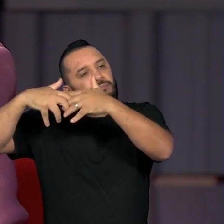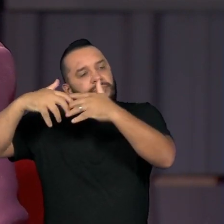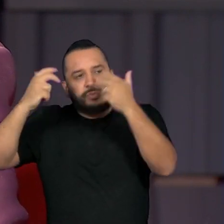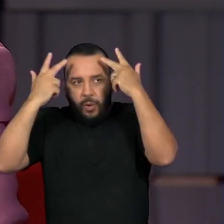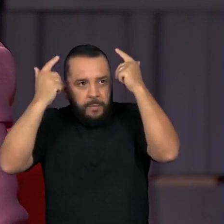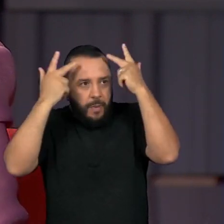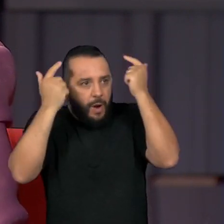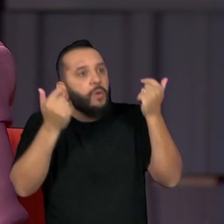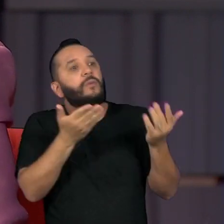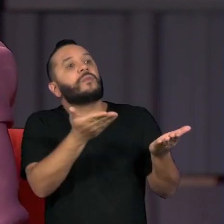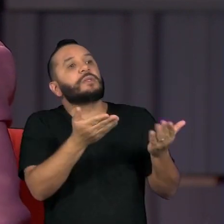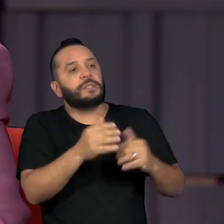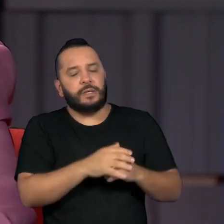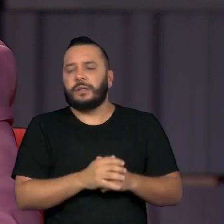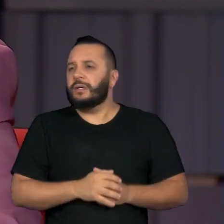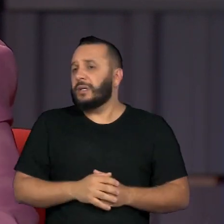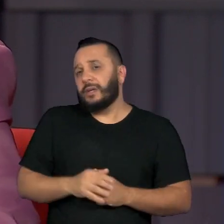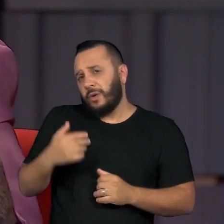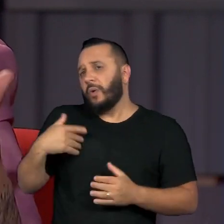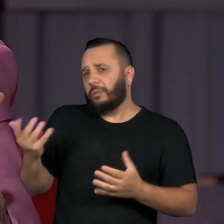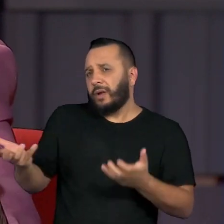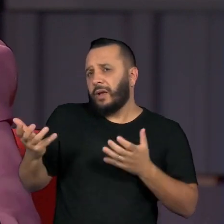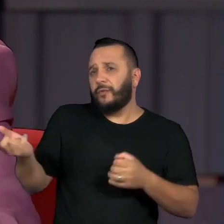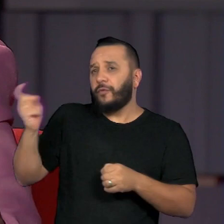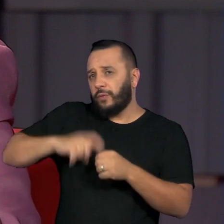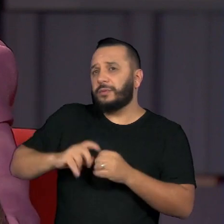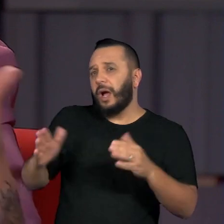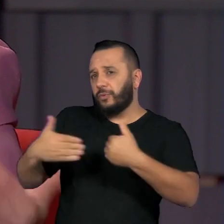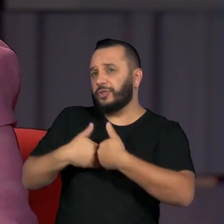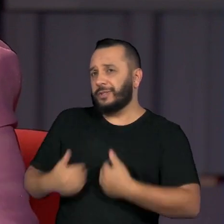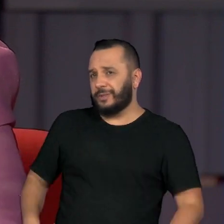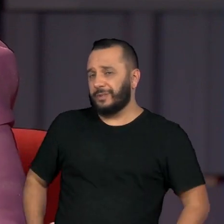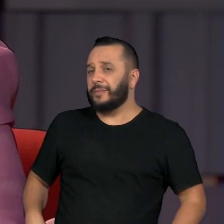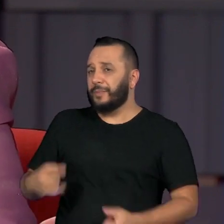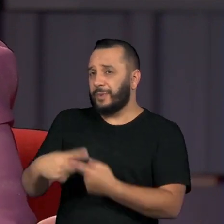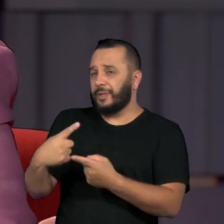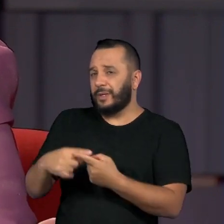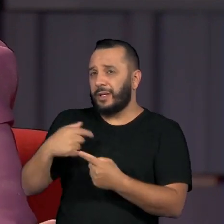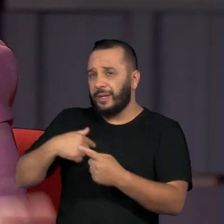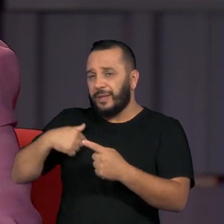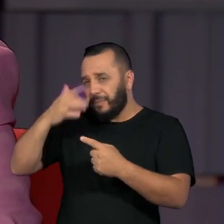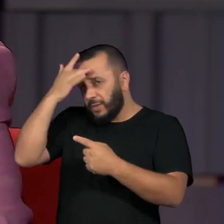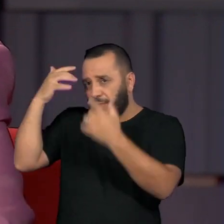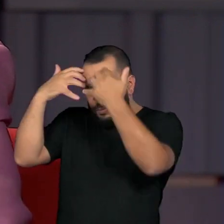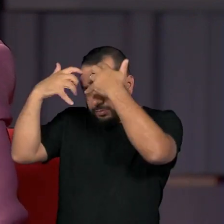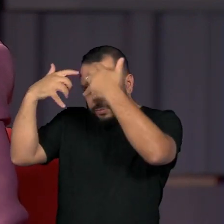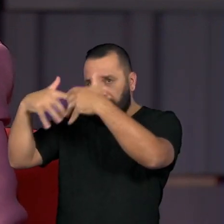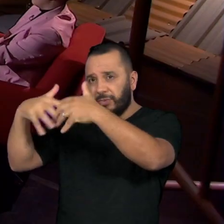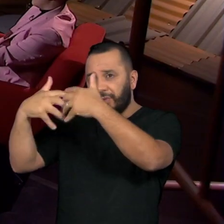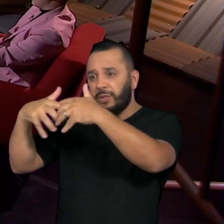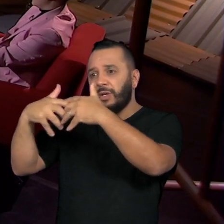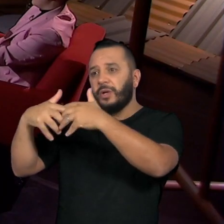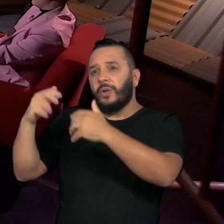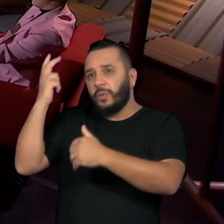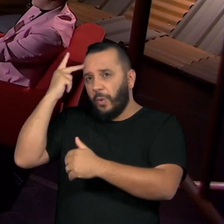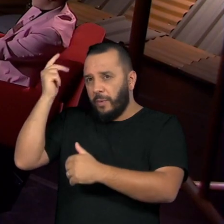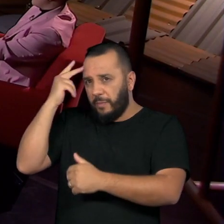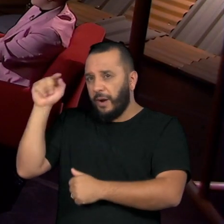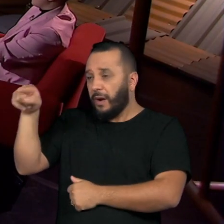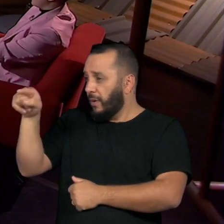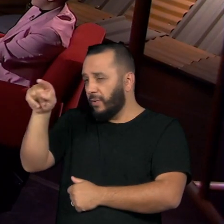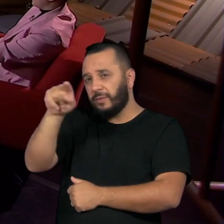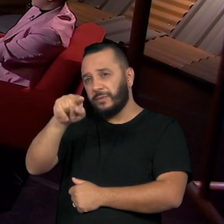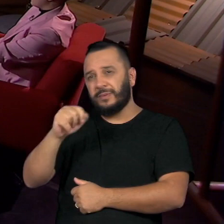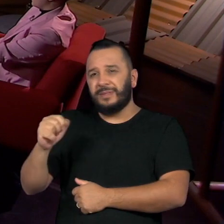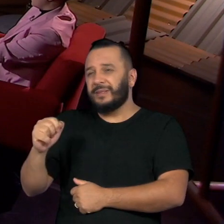sim, porque eu vejo déficits nos neurotípicos que eu não gostaria de ter. O neurotípico te fala